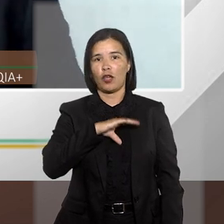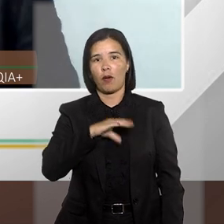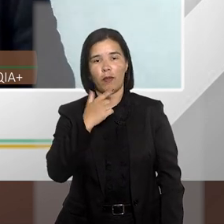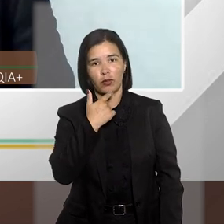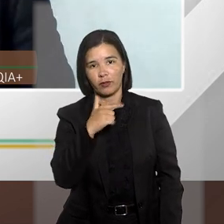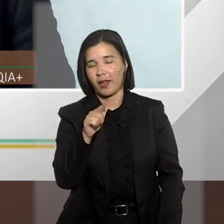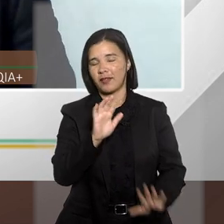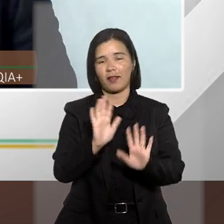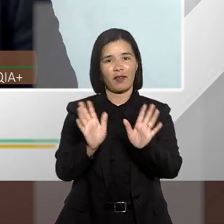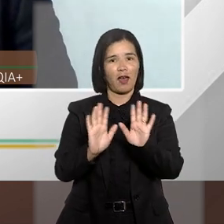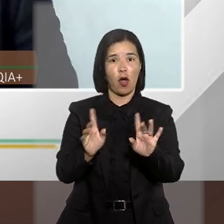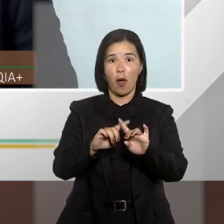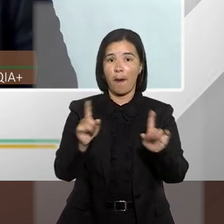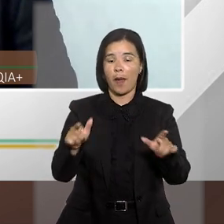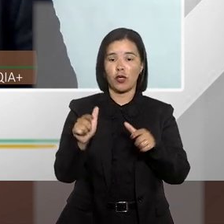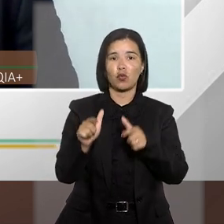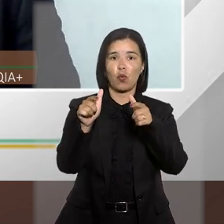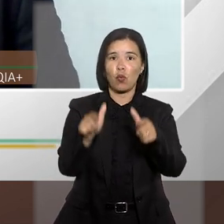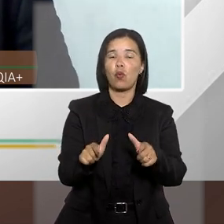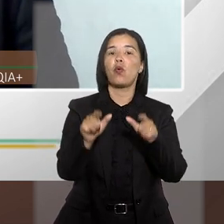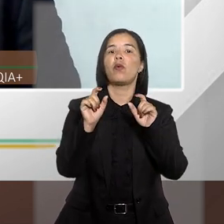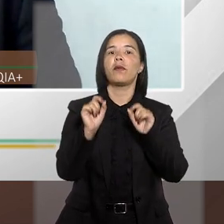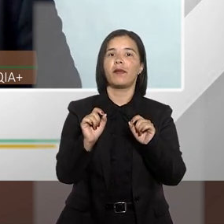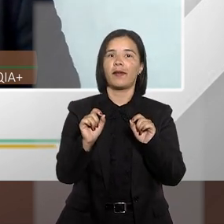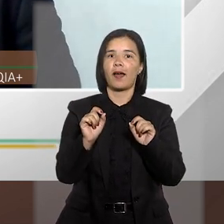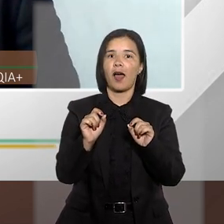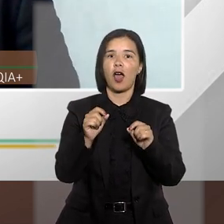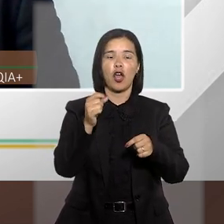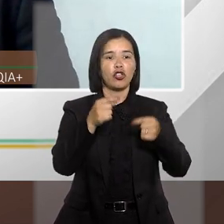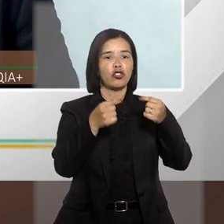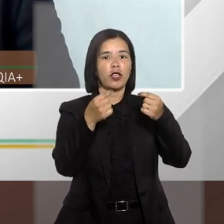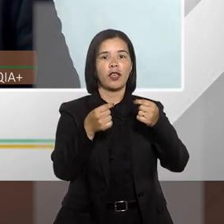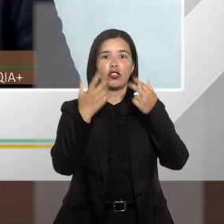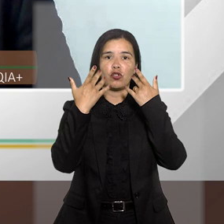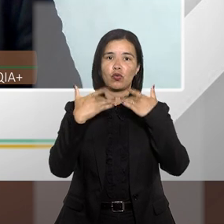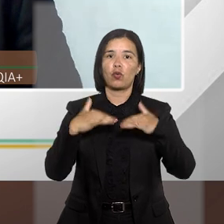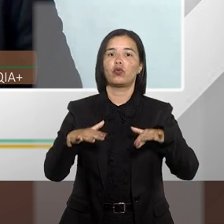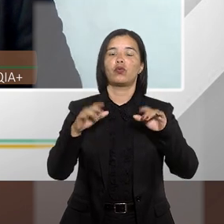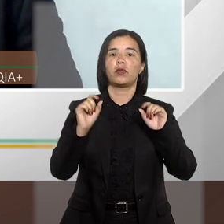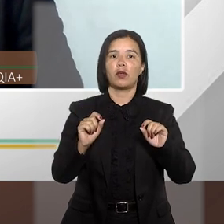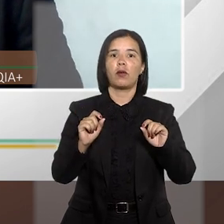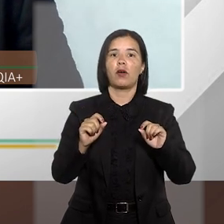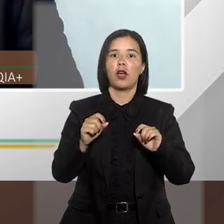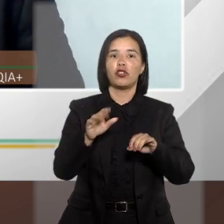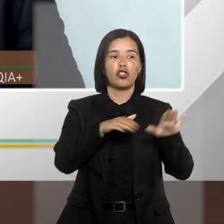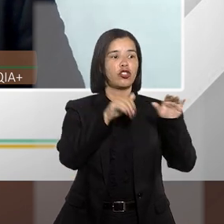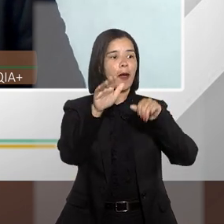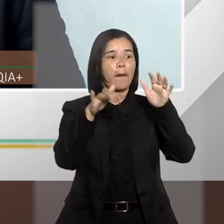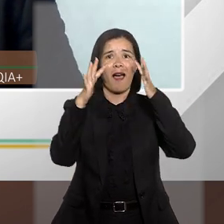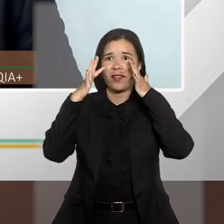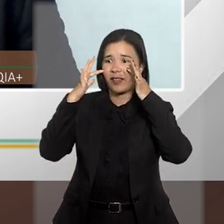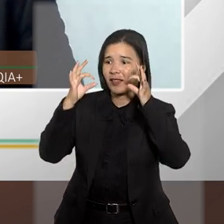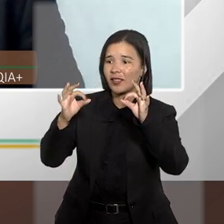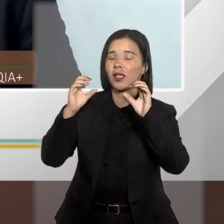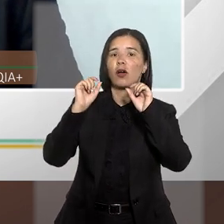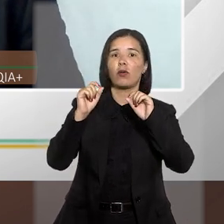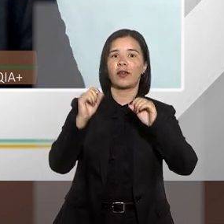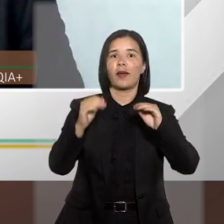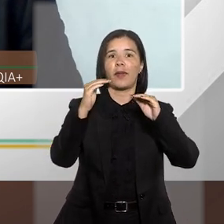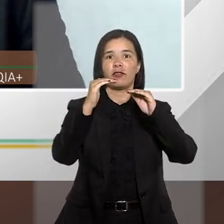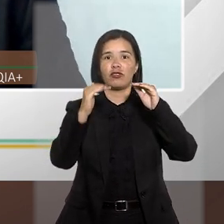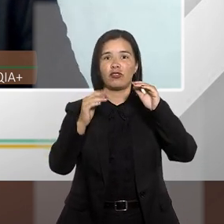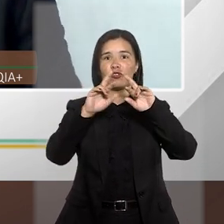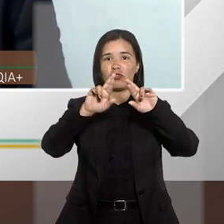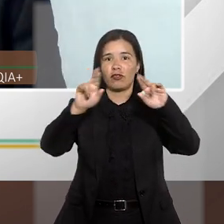sentido, mas mais num lugar de desconstrução, mais num lugar de de chamar atenção para a diferença,